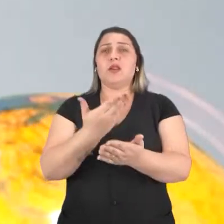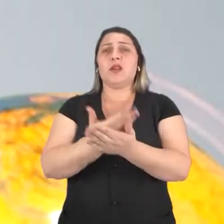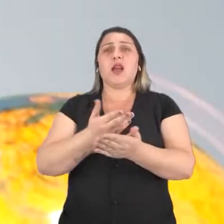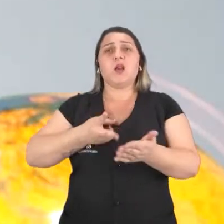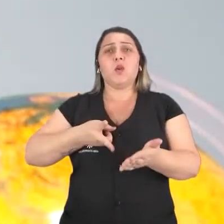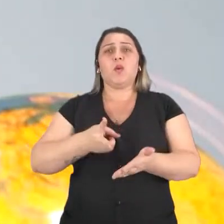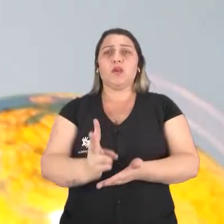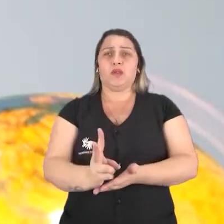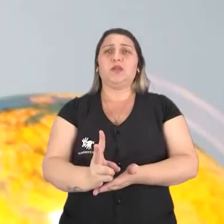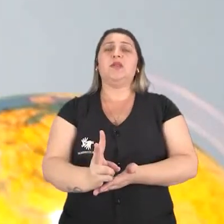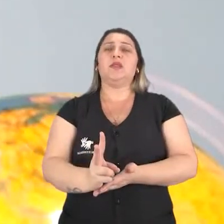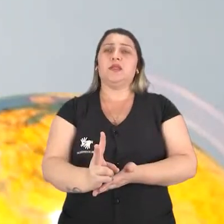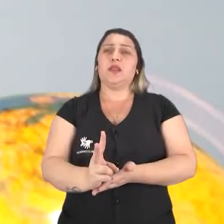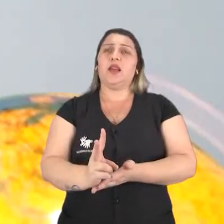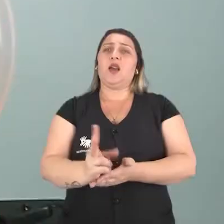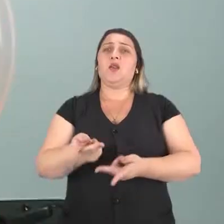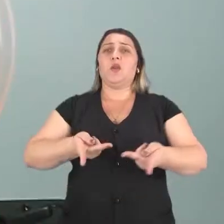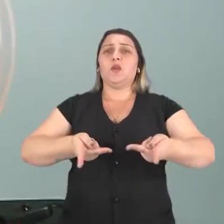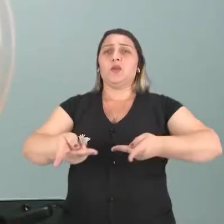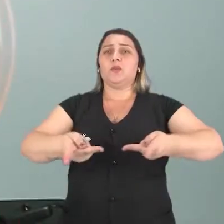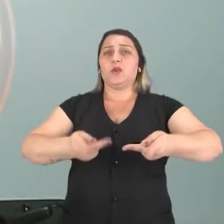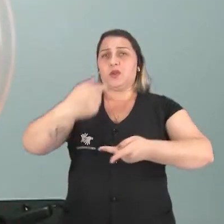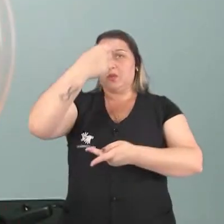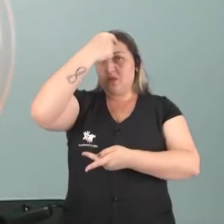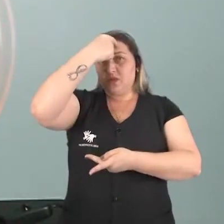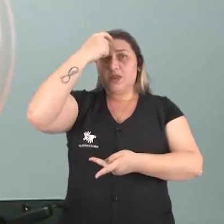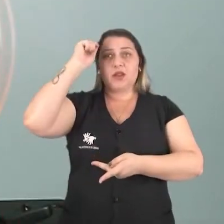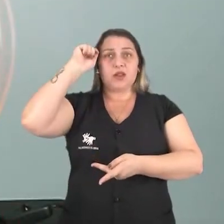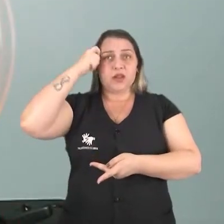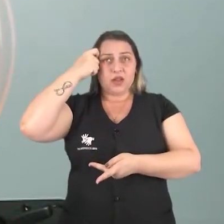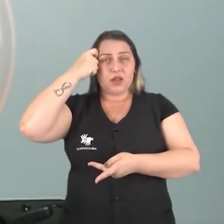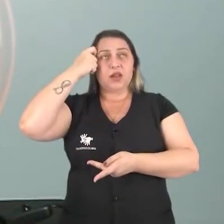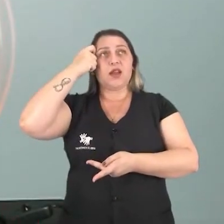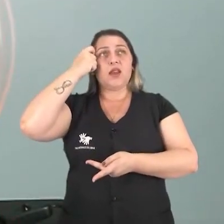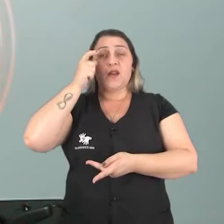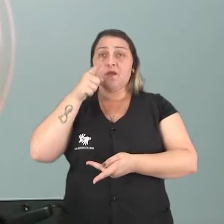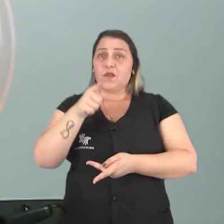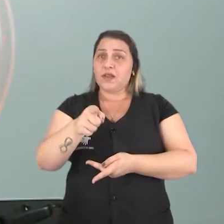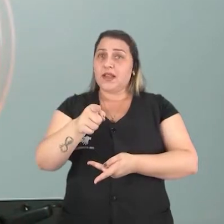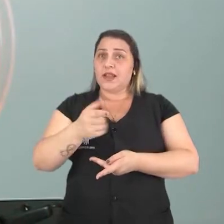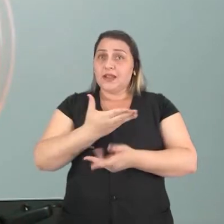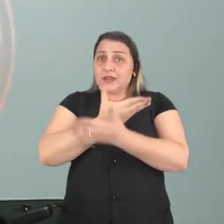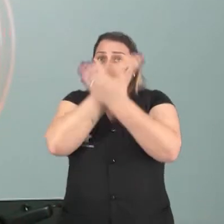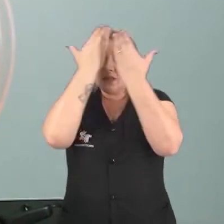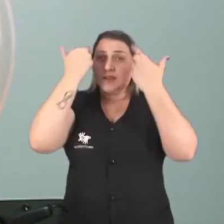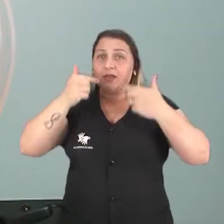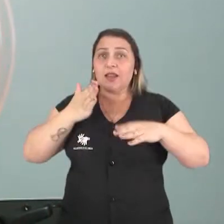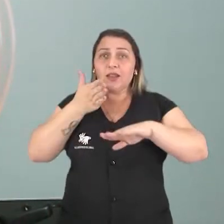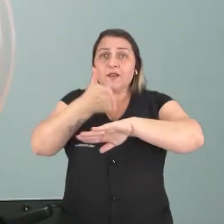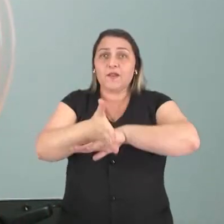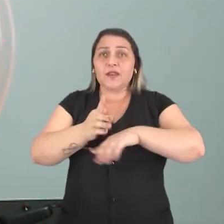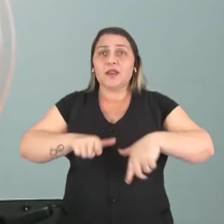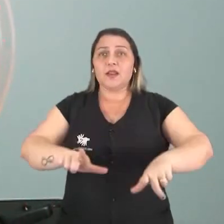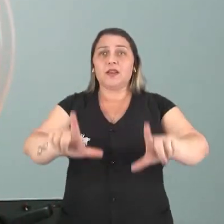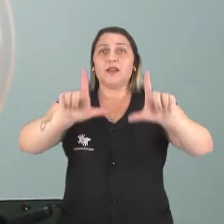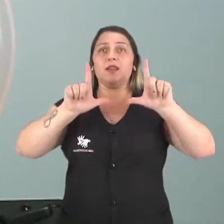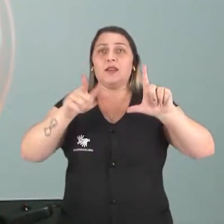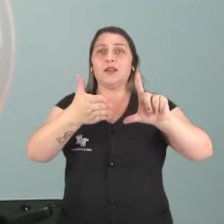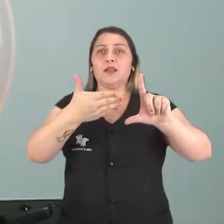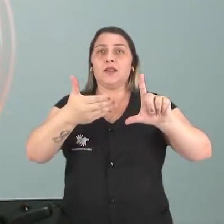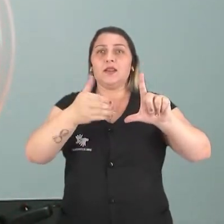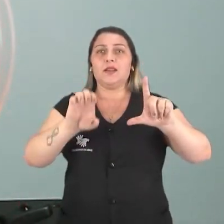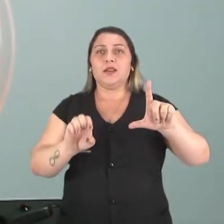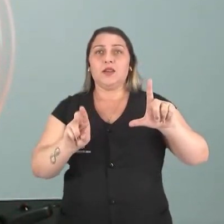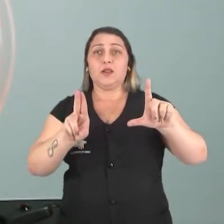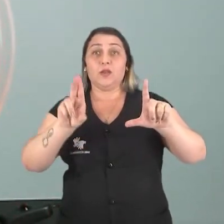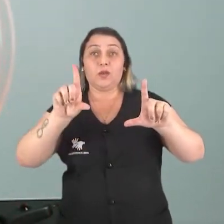daremos continuidade ao nosso projeto Consciência Negra. E você não esqueça de visitar a nossa plataforma